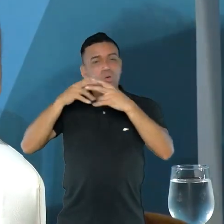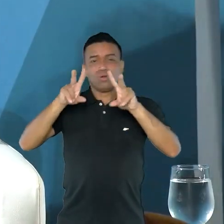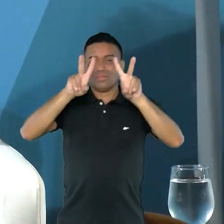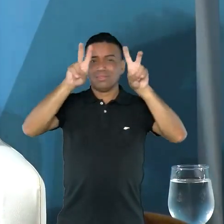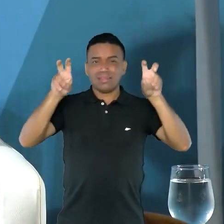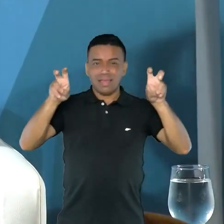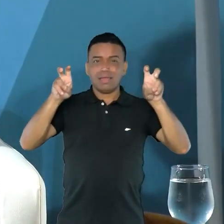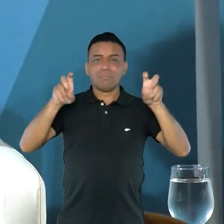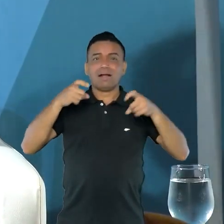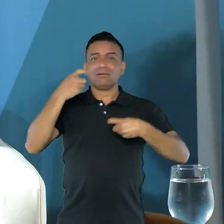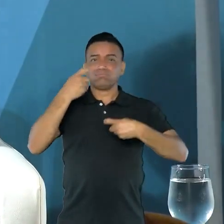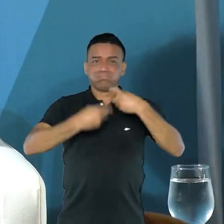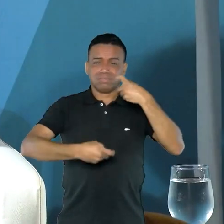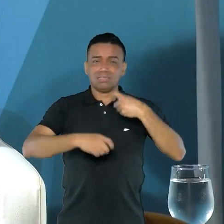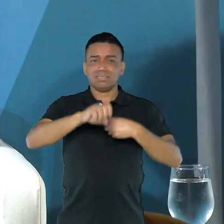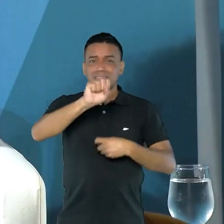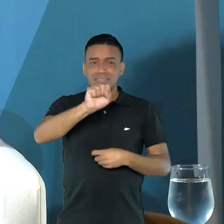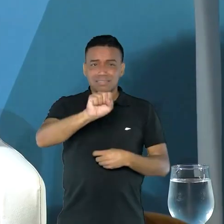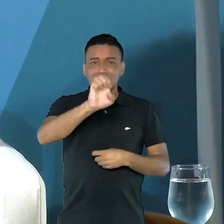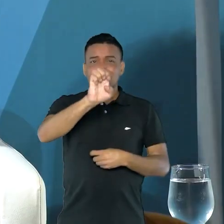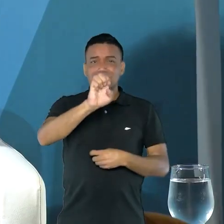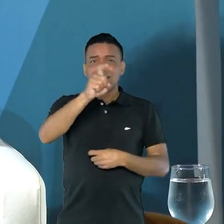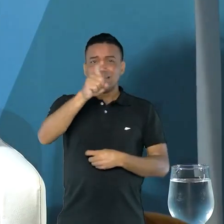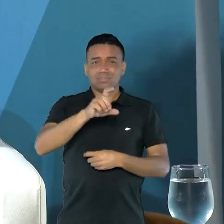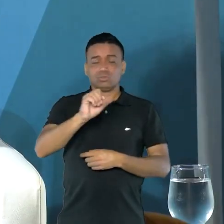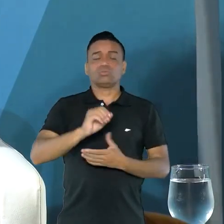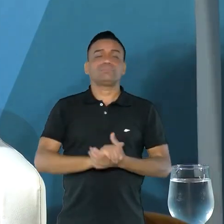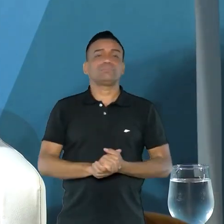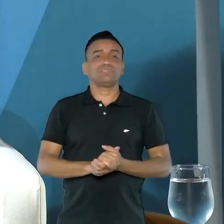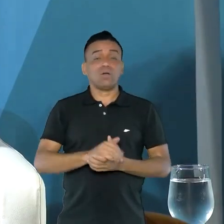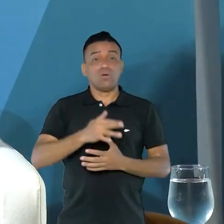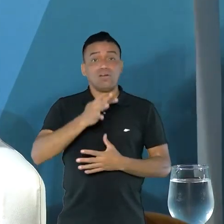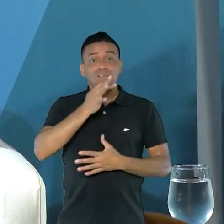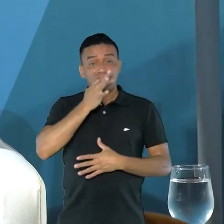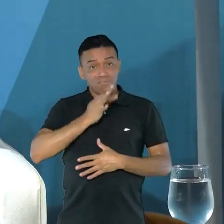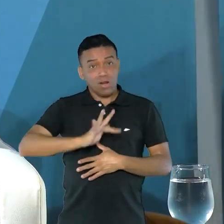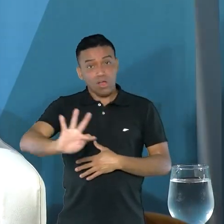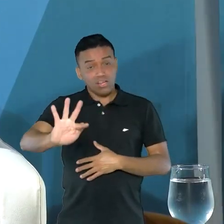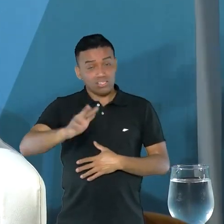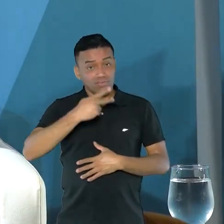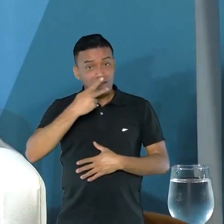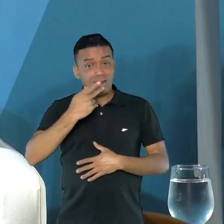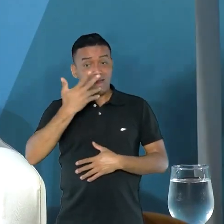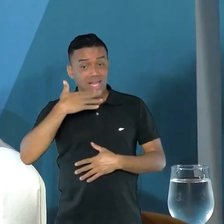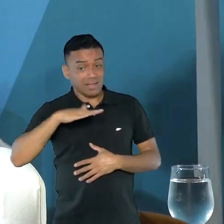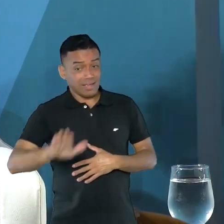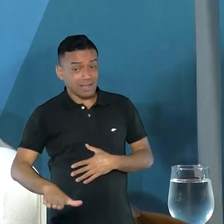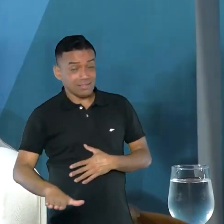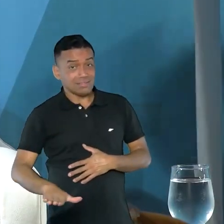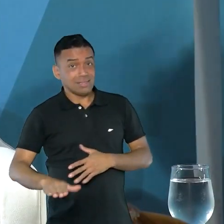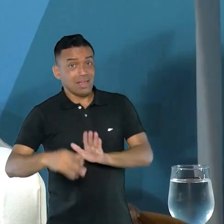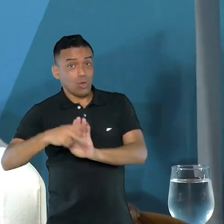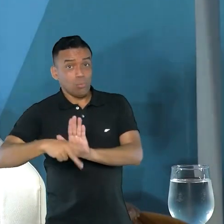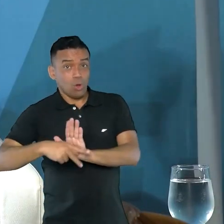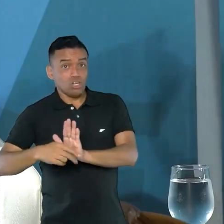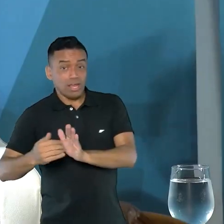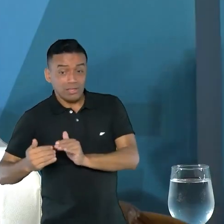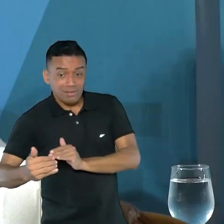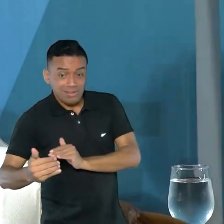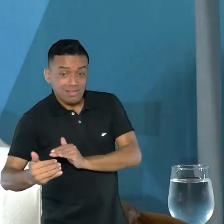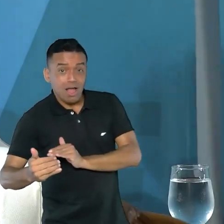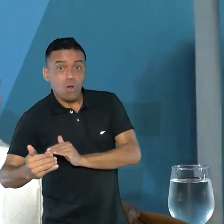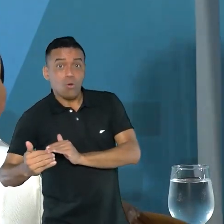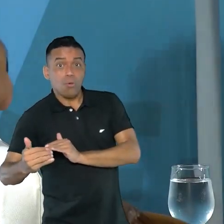estava falando, né? Porque Freud diz que a criança é o pai do homem, né? E